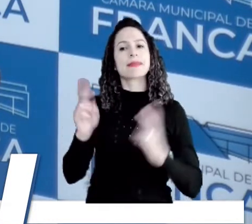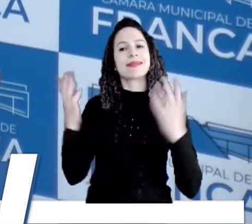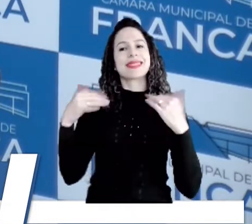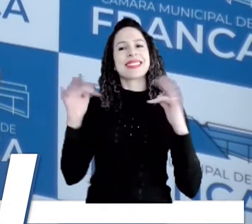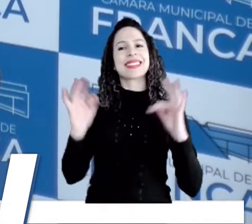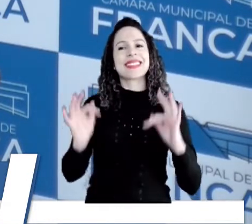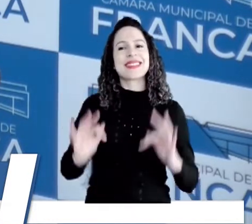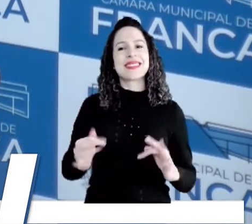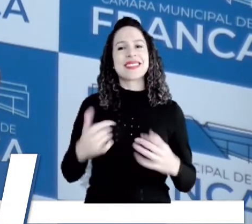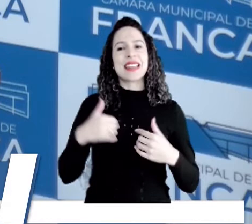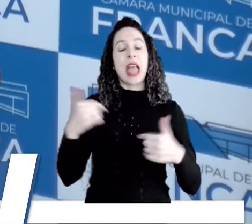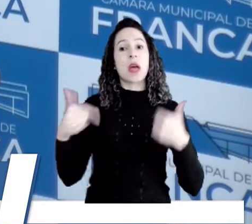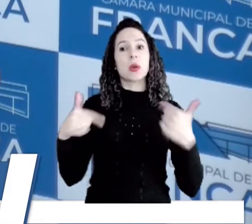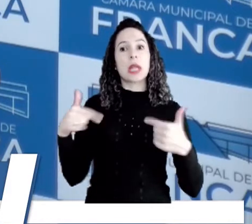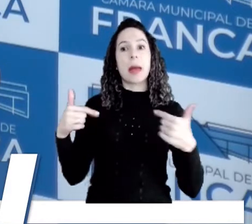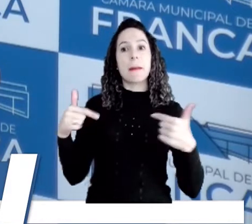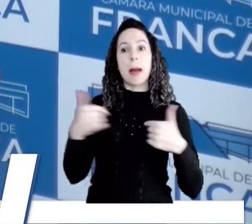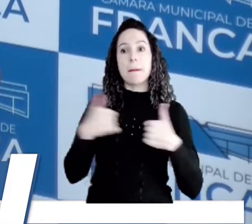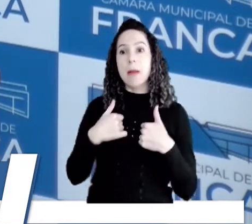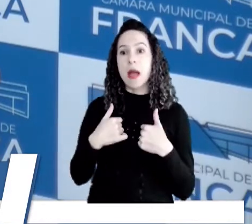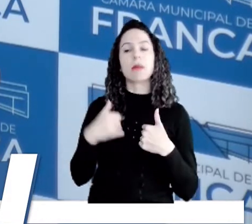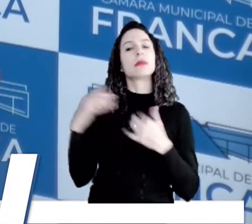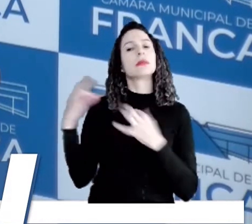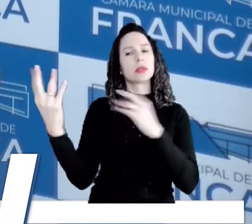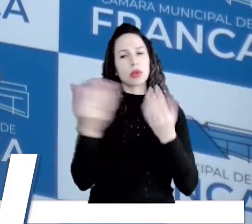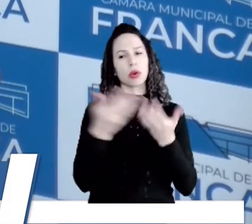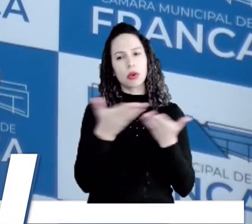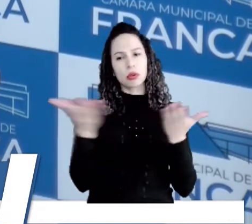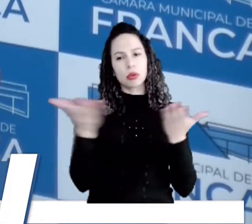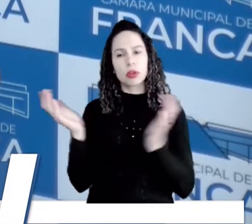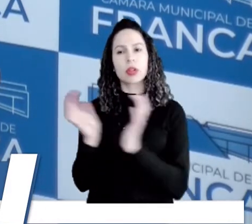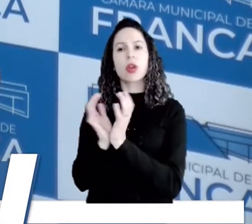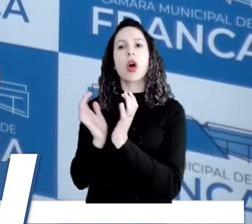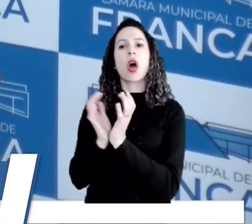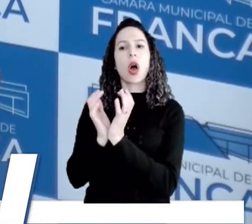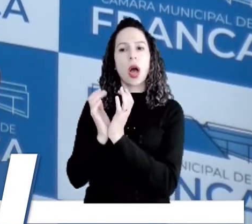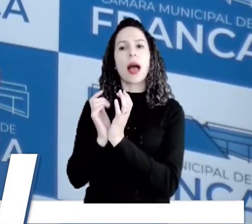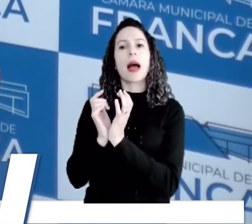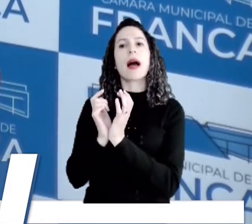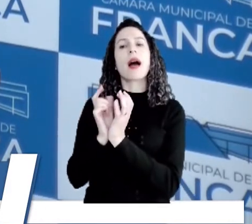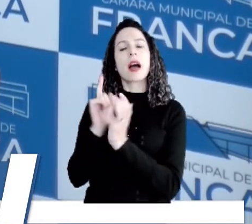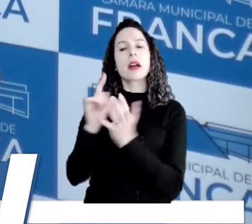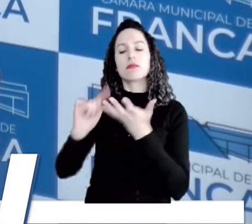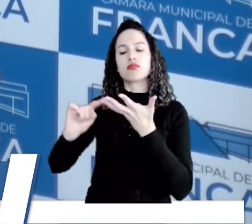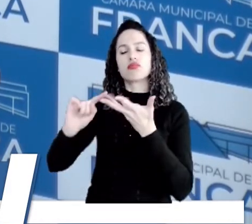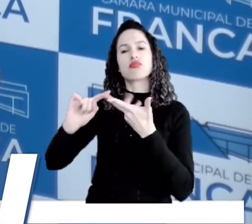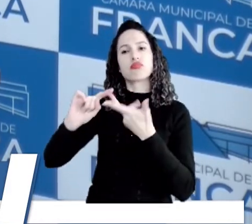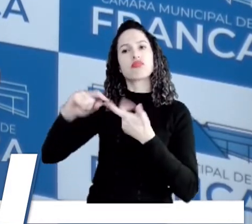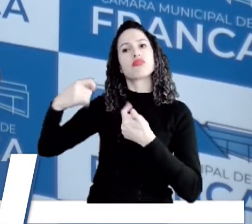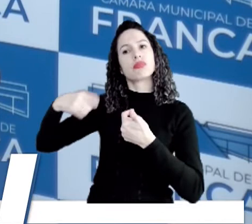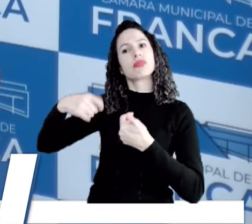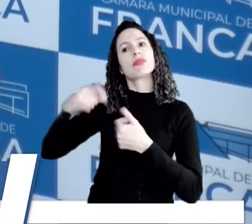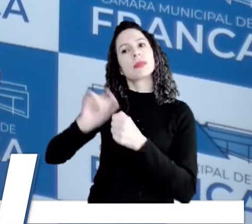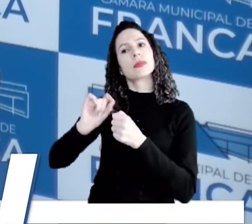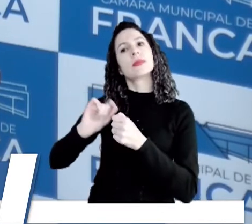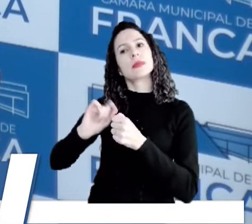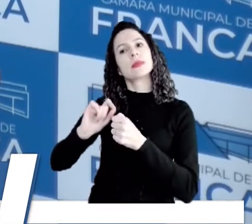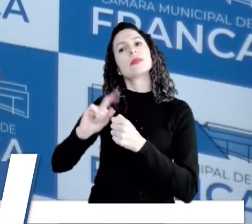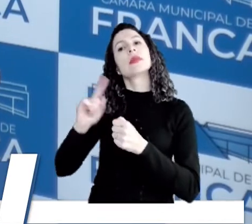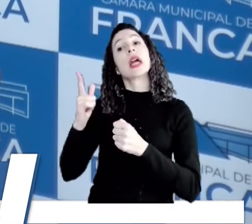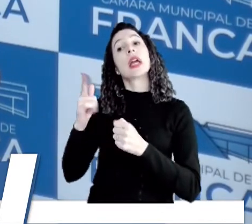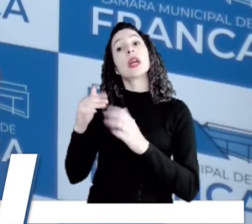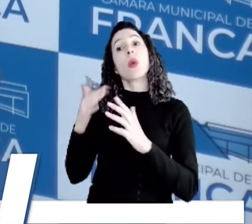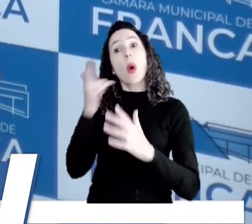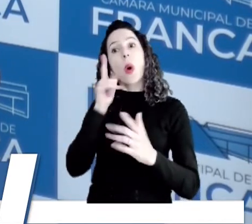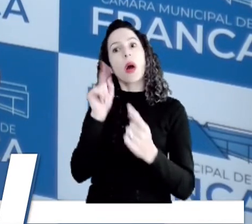do trabalho, não só meu, mas de todos os colegas aqui, que aponta várias coisas que precisam ser feitas, e quando é feito,